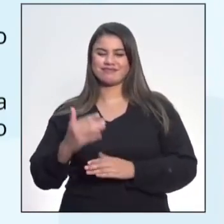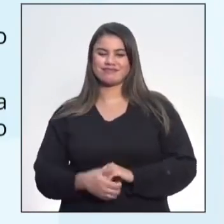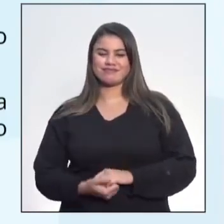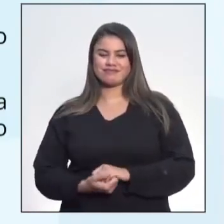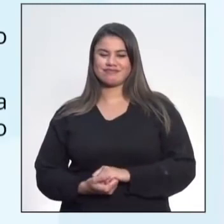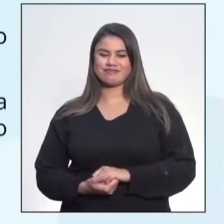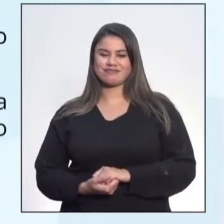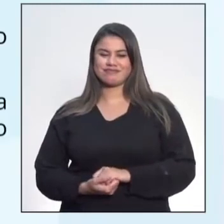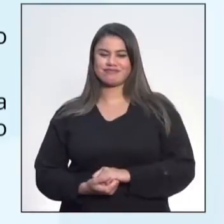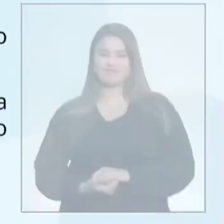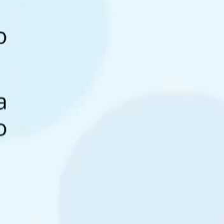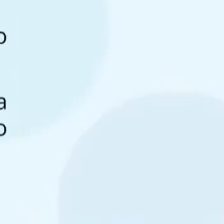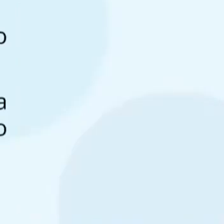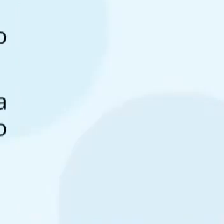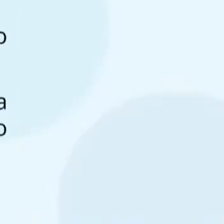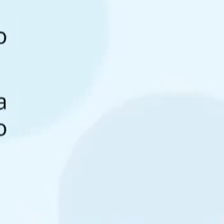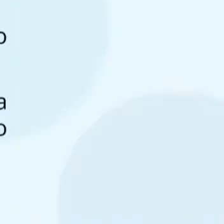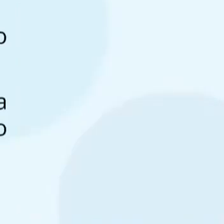sorte.